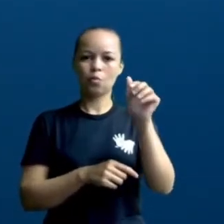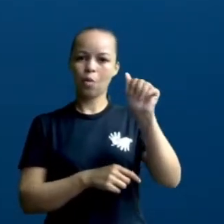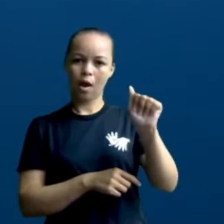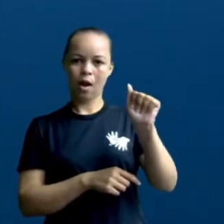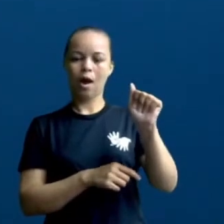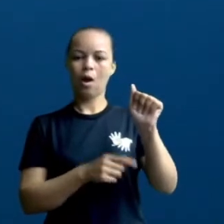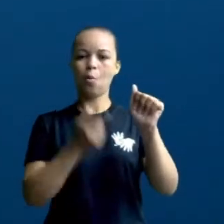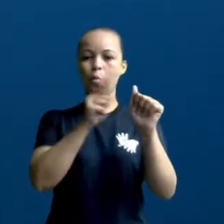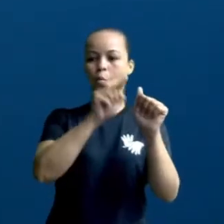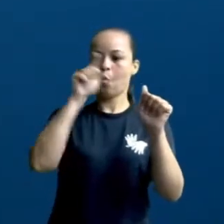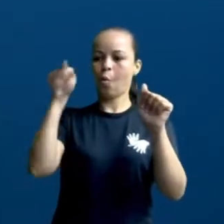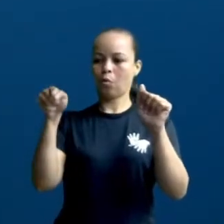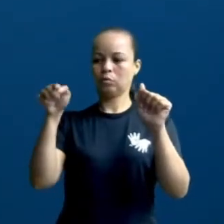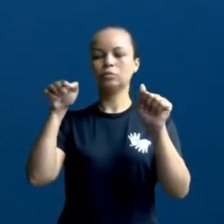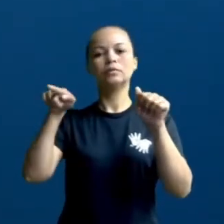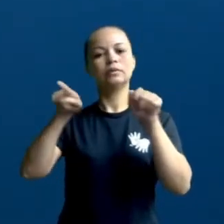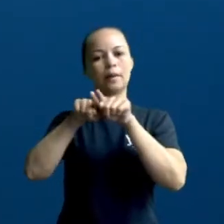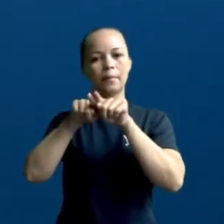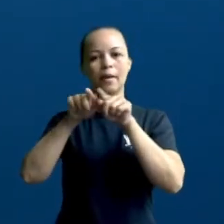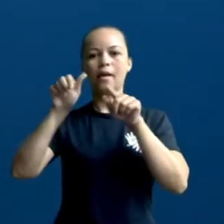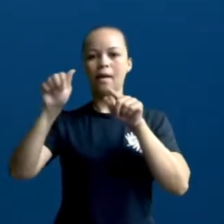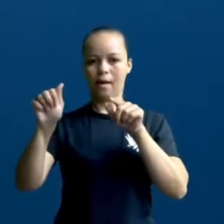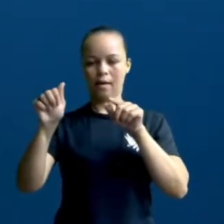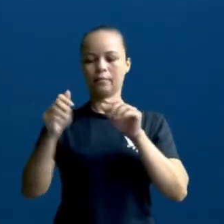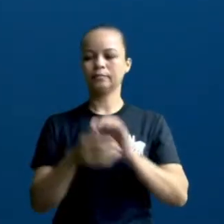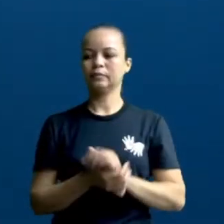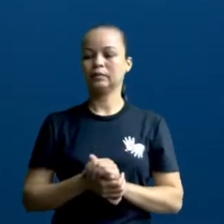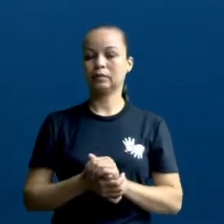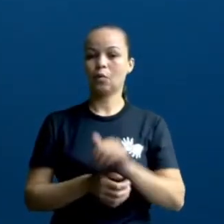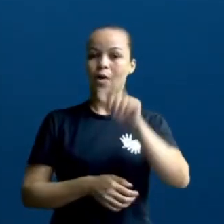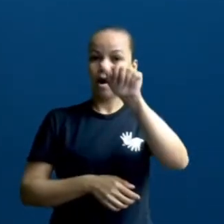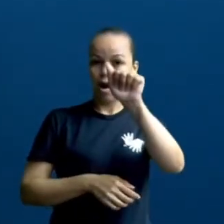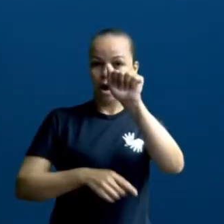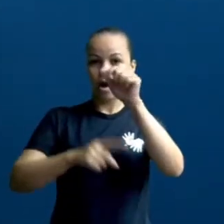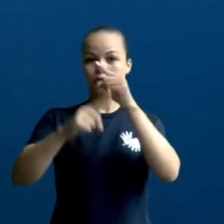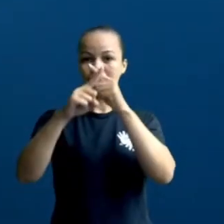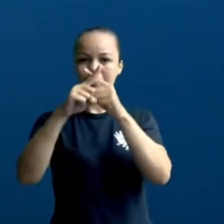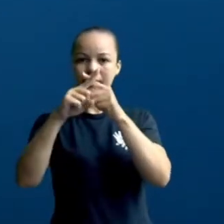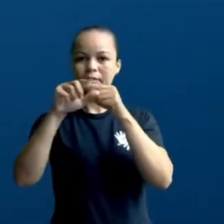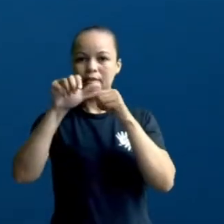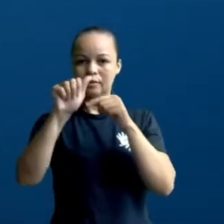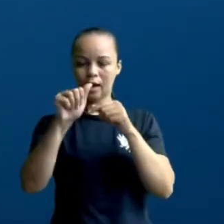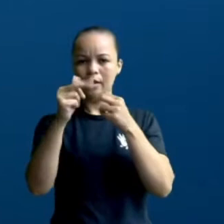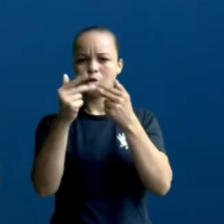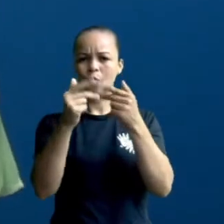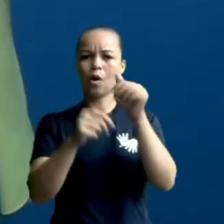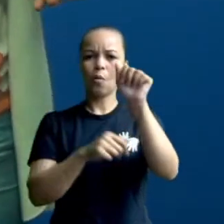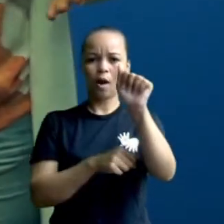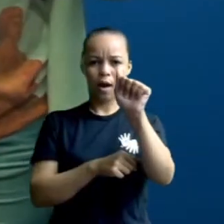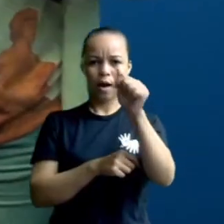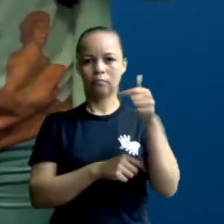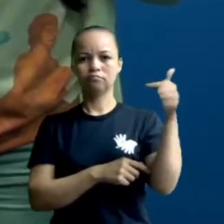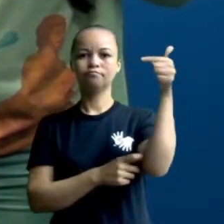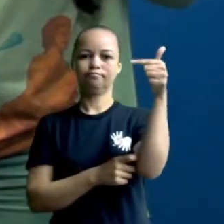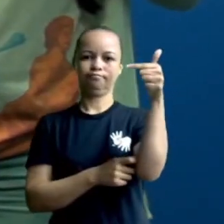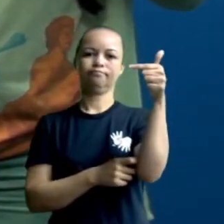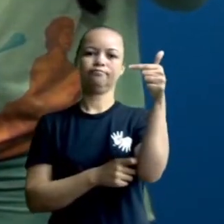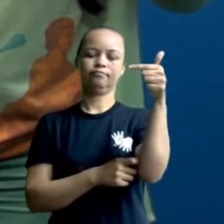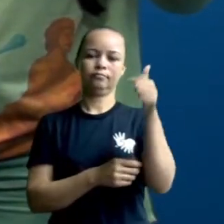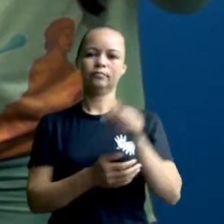A. Então, A vezes A vai dar A ao quadrado. Por quê?